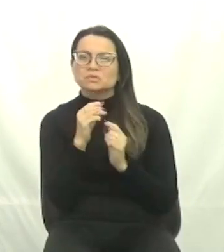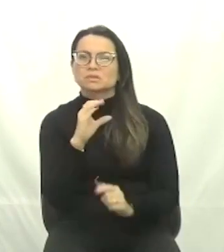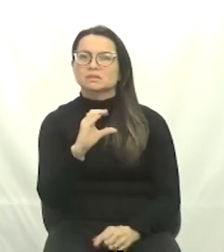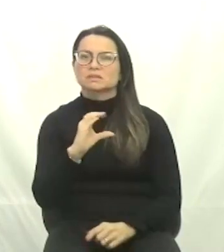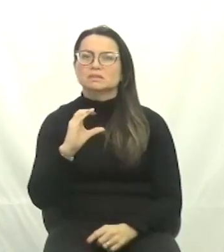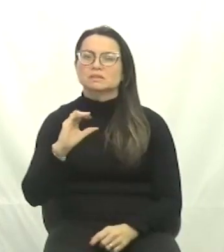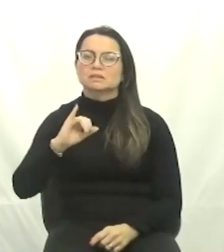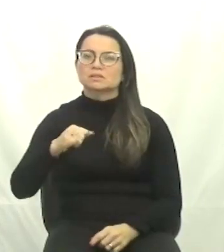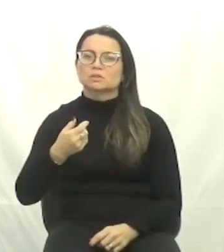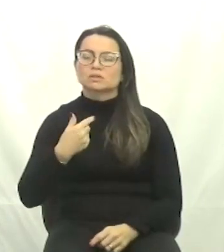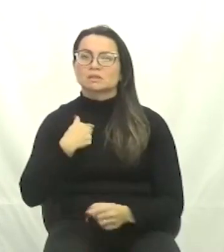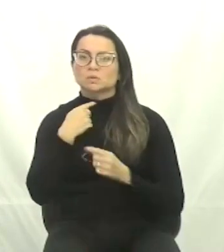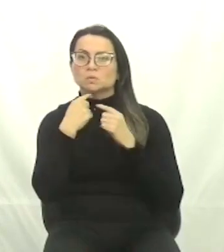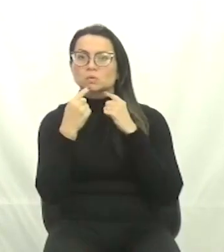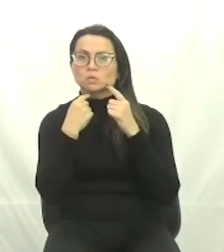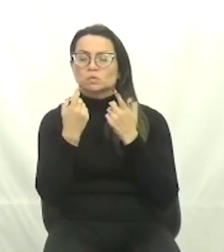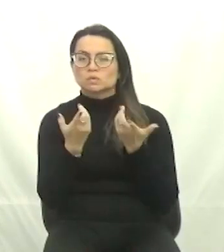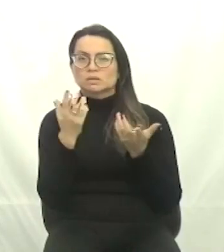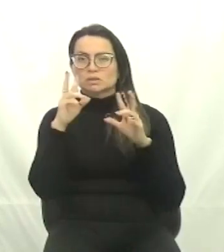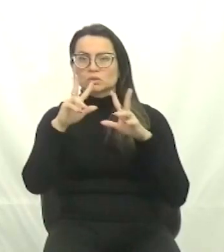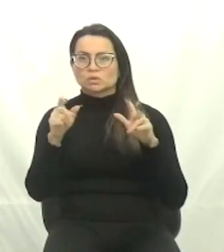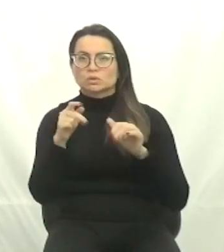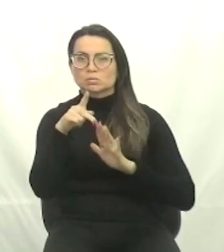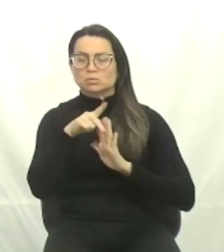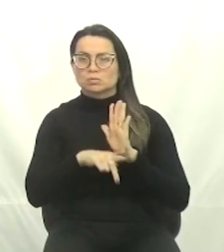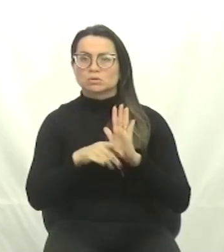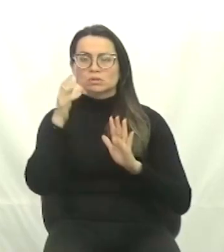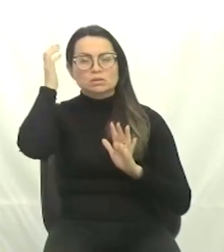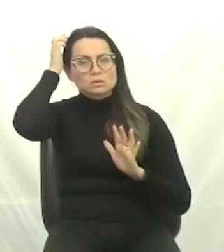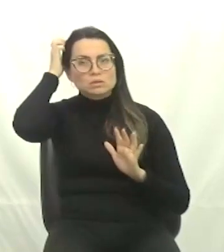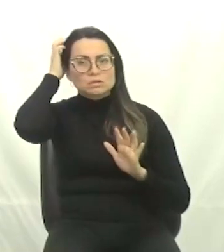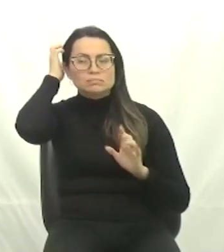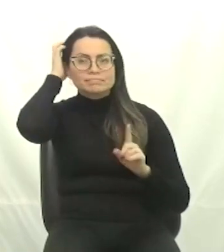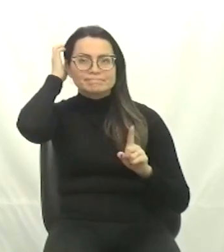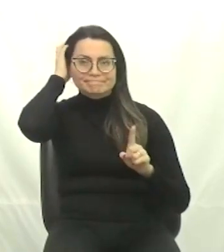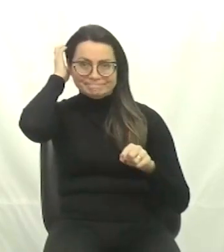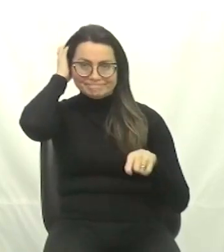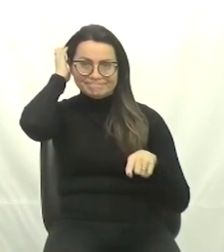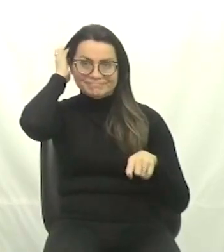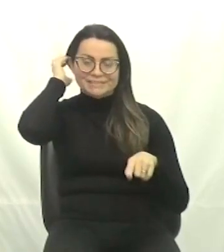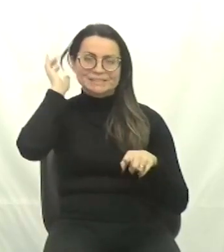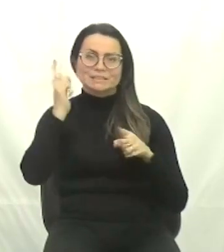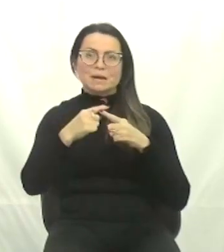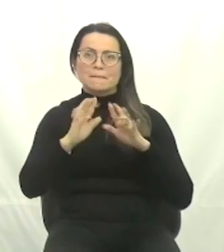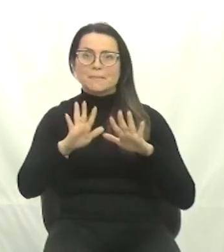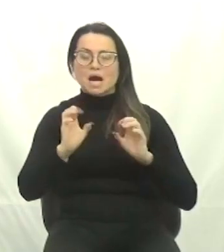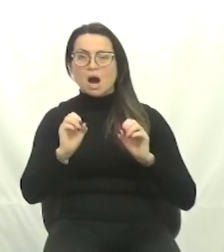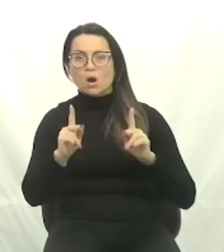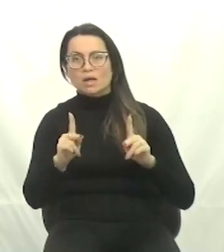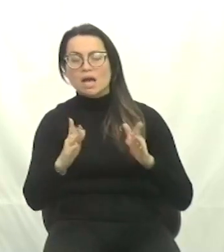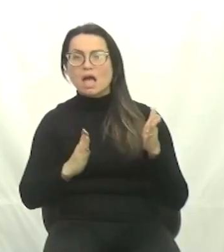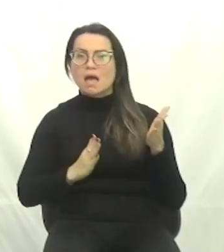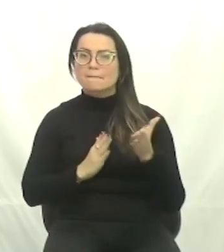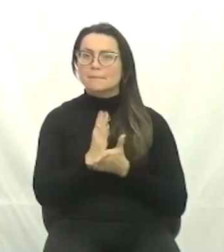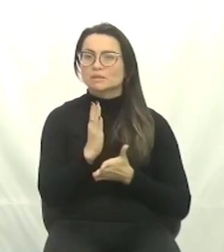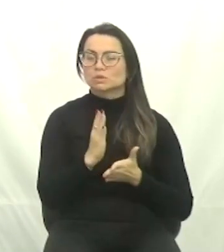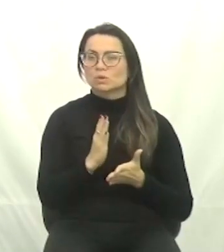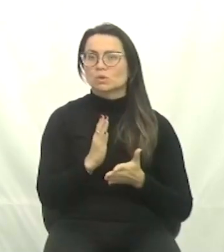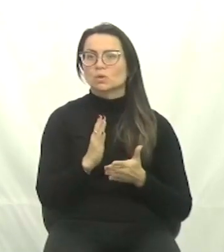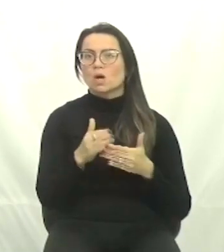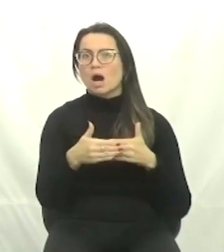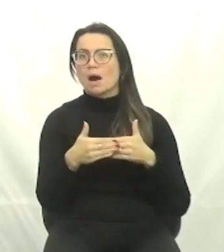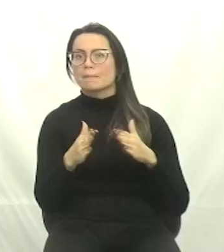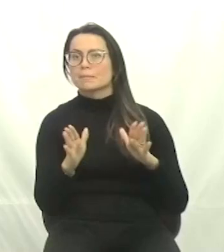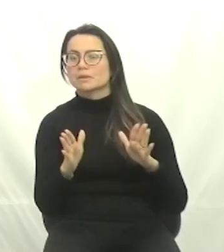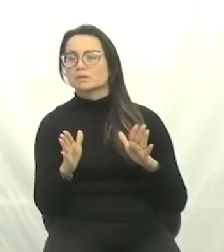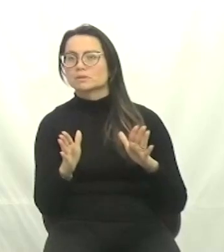eu tinha dúvidas sobre a constitucionalidade desse projeto, né? Mas, ok, passou, aprovou, abriu a inscrição